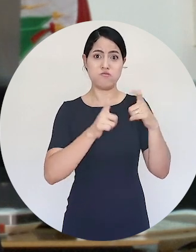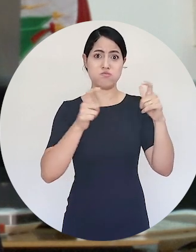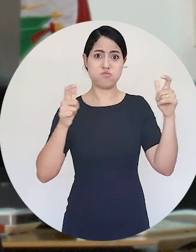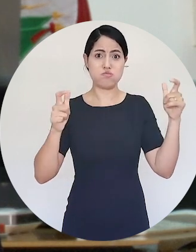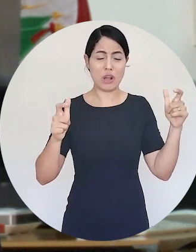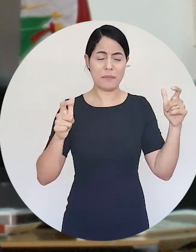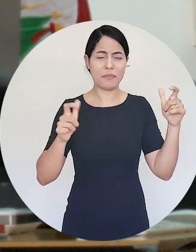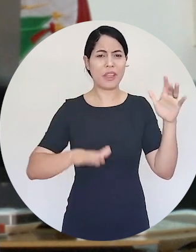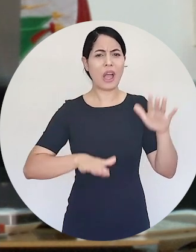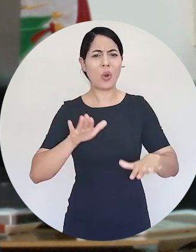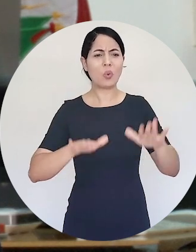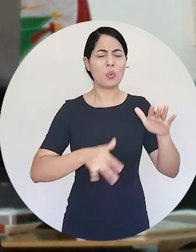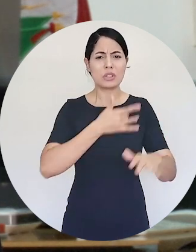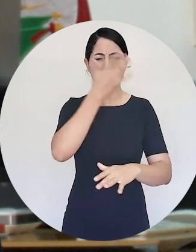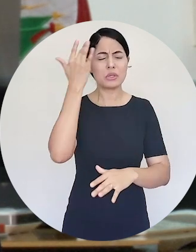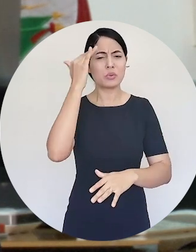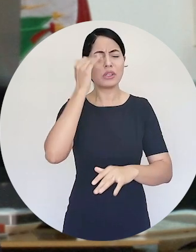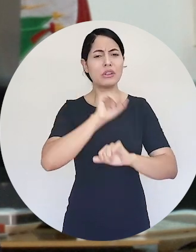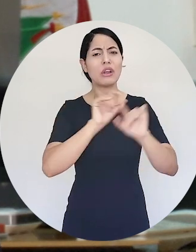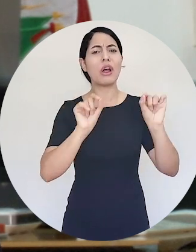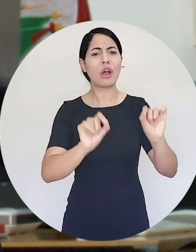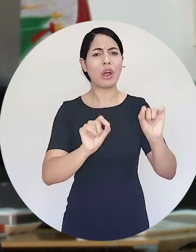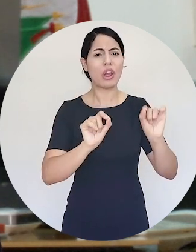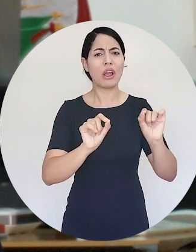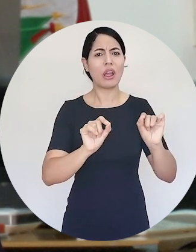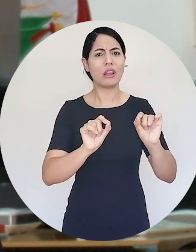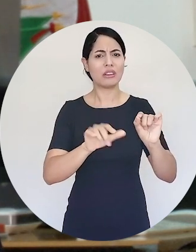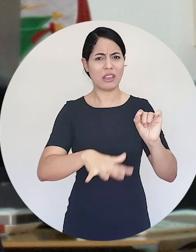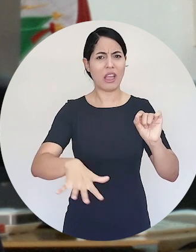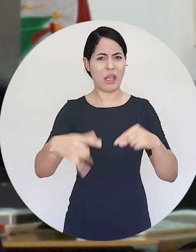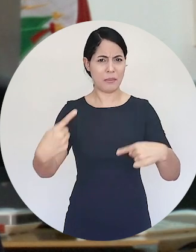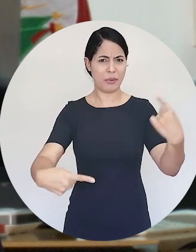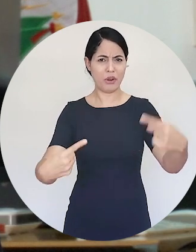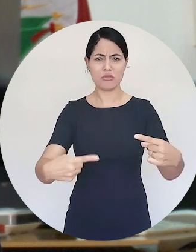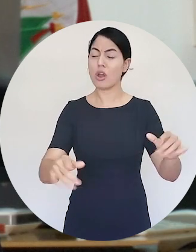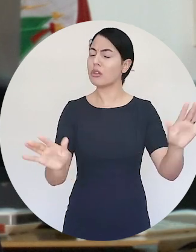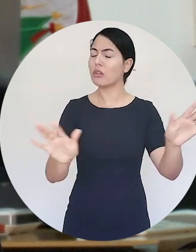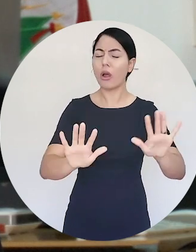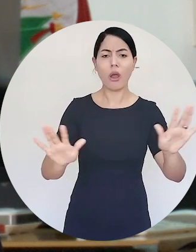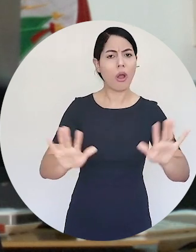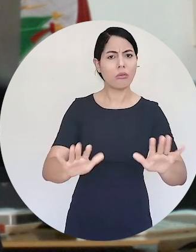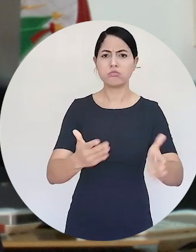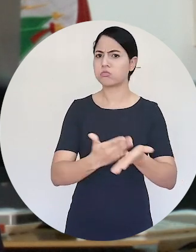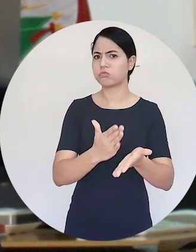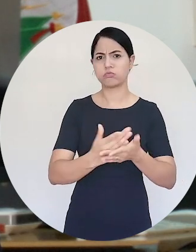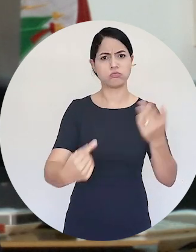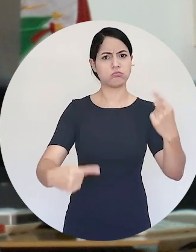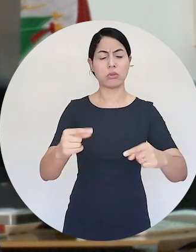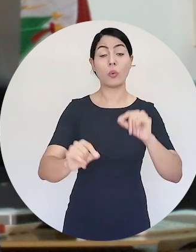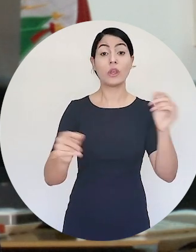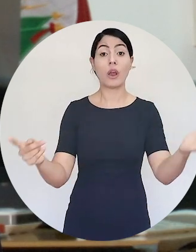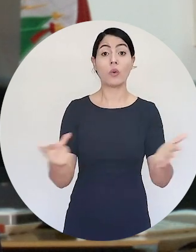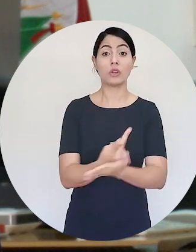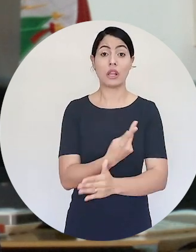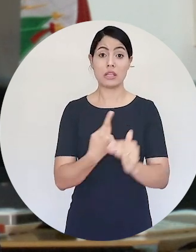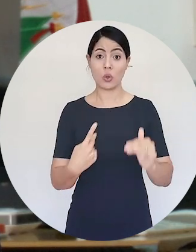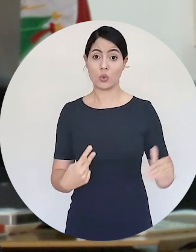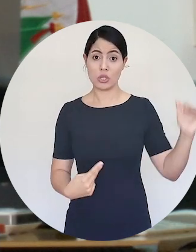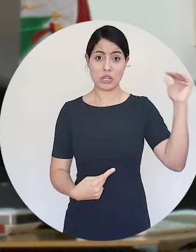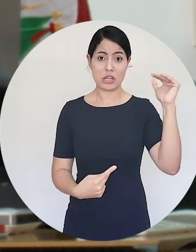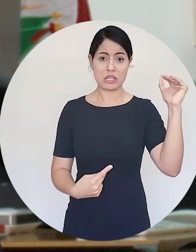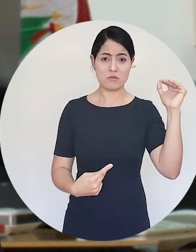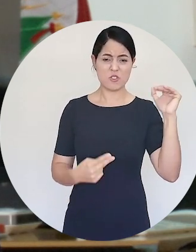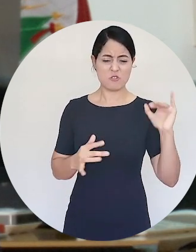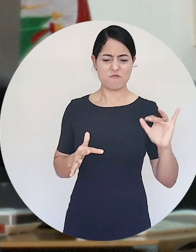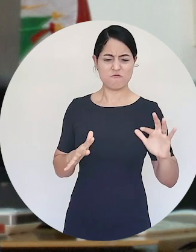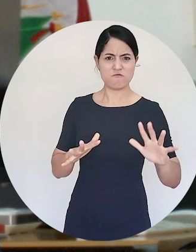nós, algumas pessoas entendem que é uma declaração política conjuntural. Não é. O autoritarismo, ele